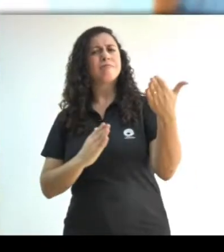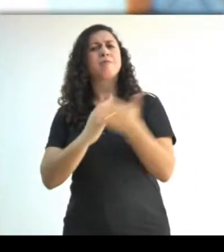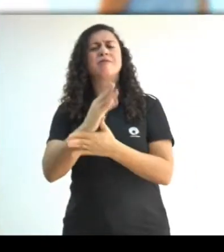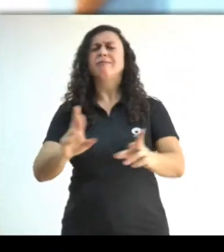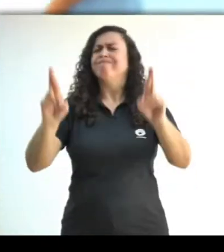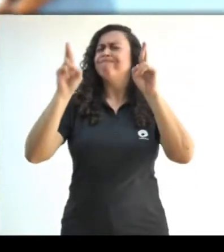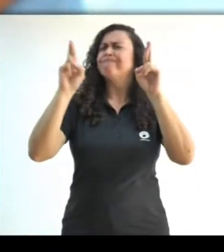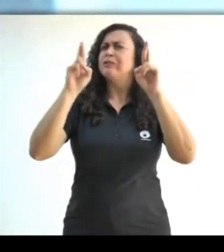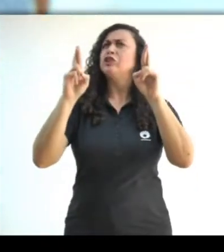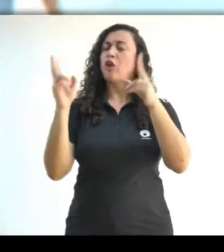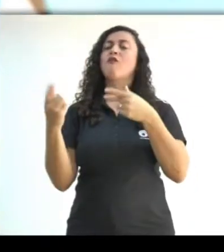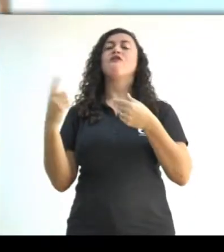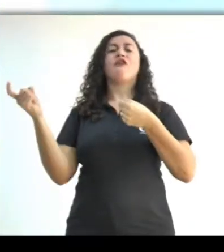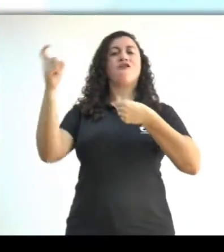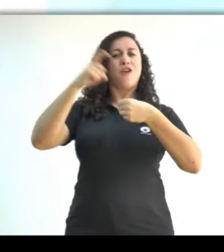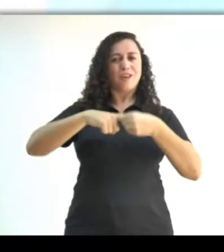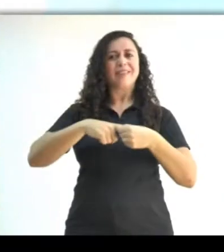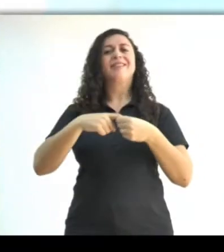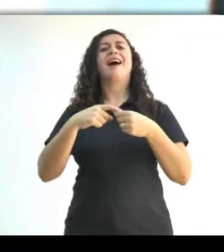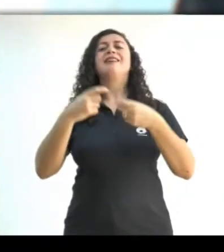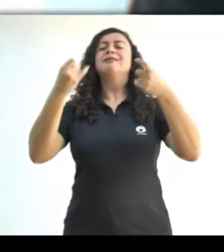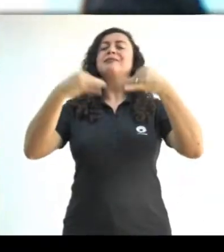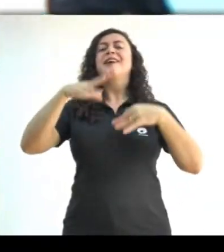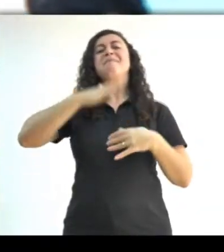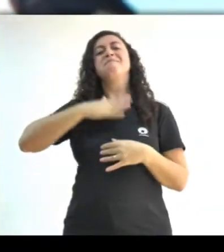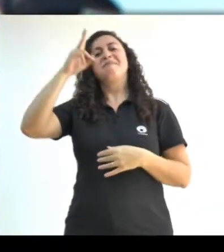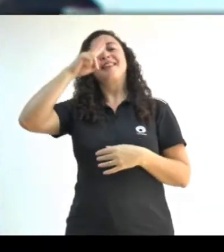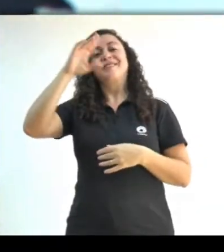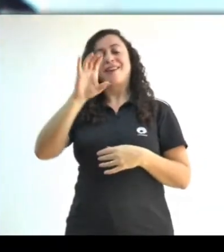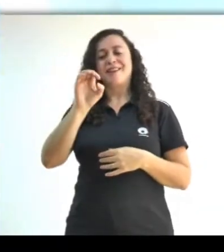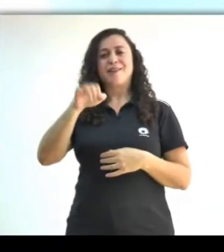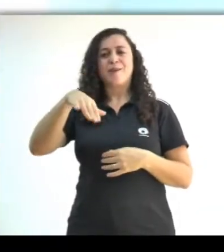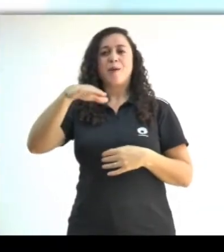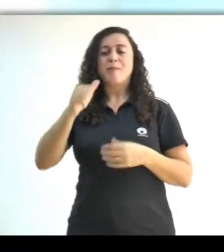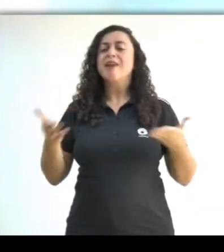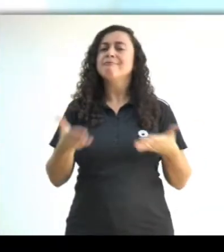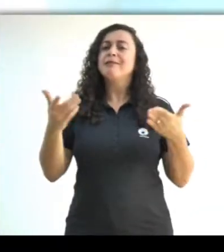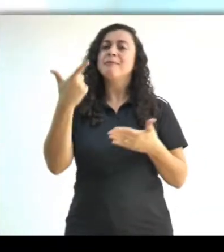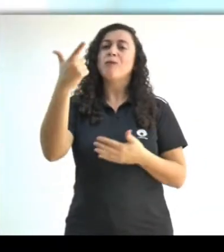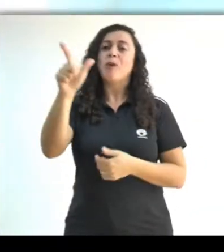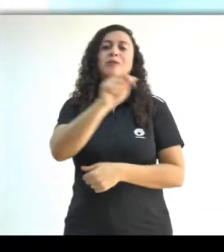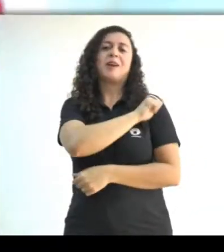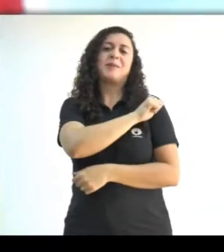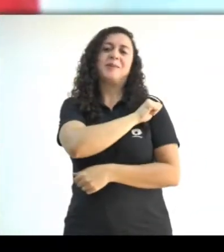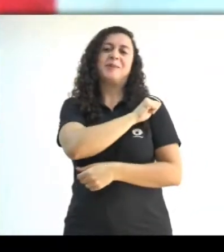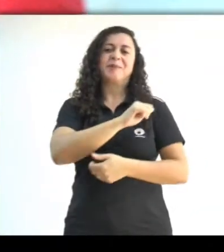sim, eu vou ser, eu vou voltar aqui no Colmeia para contar a minha história e influenciar mais alunos.